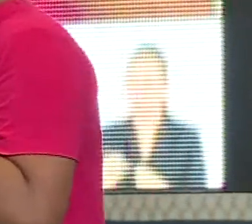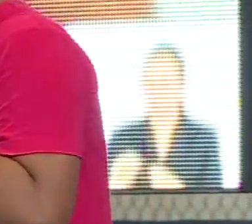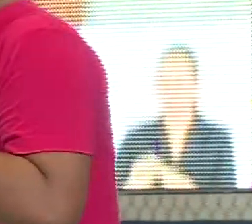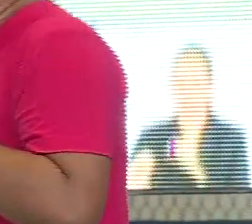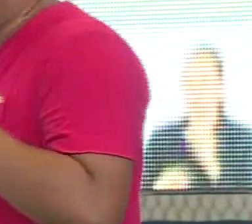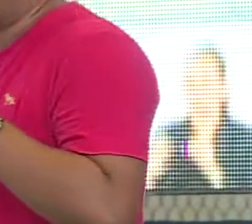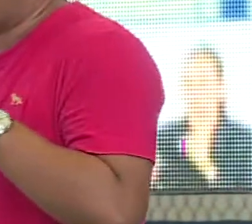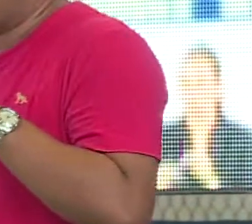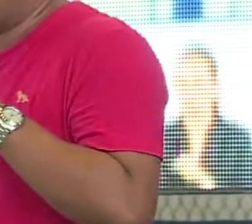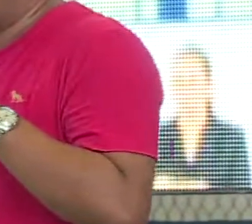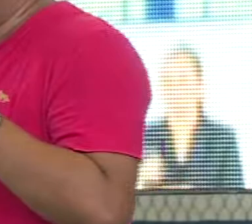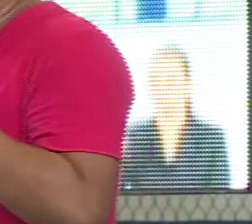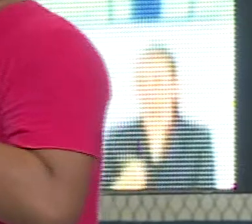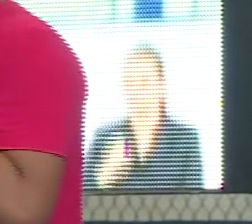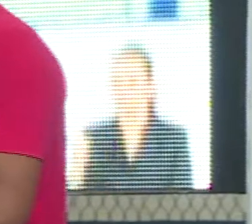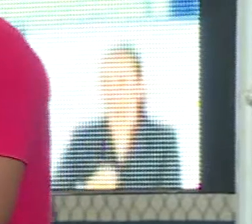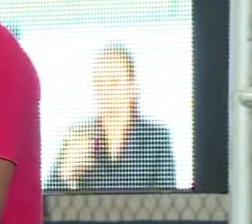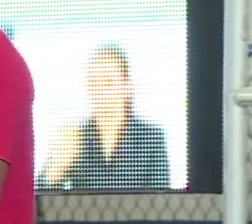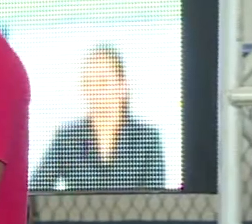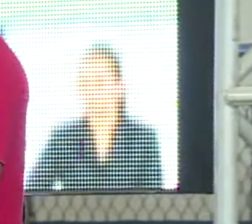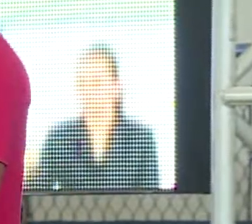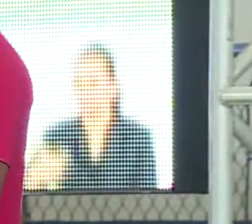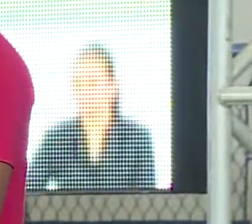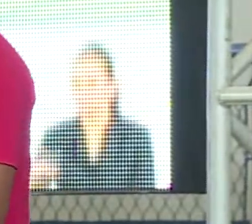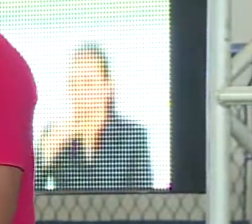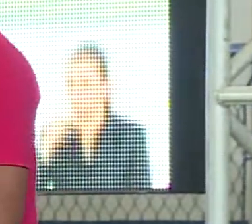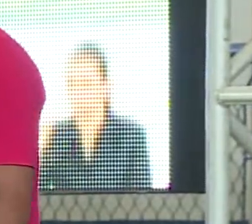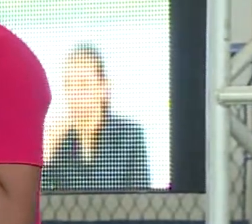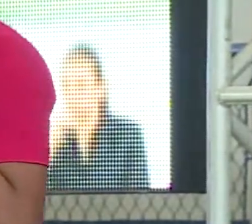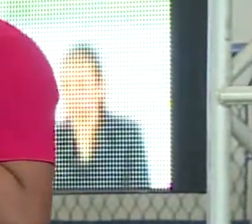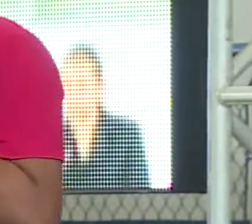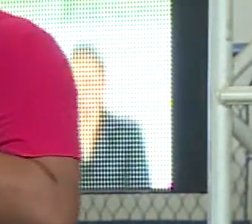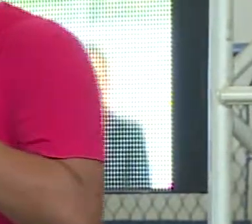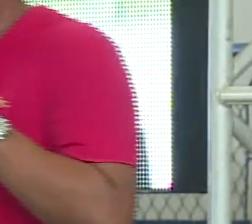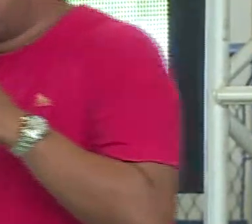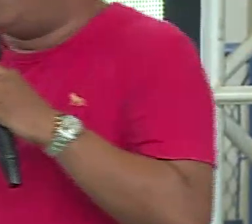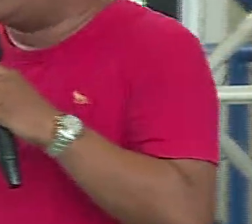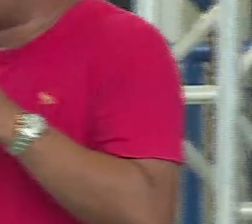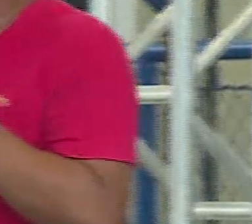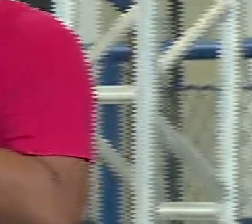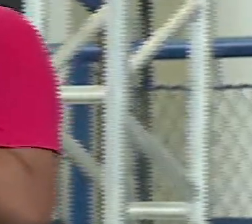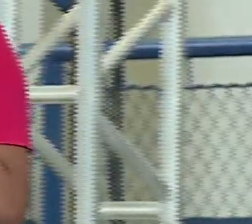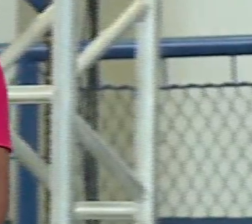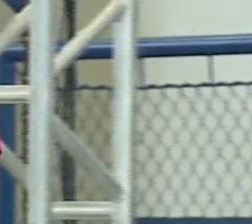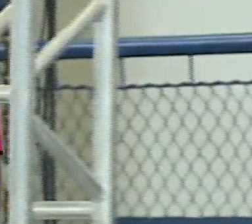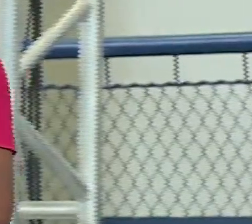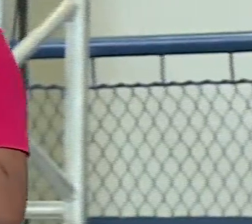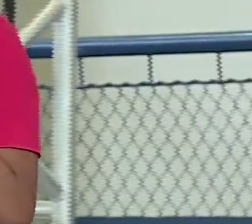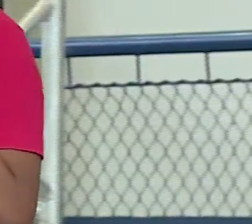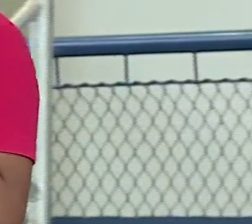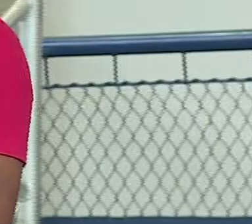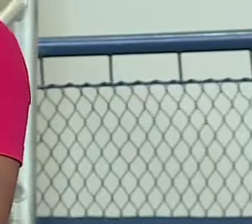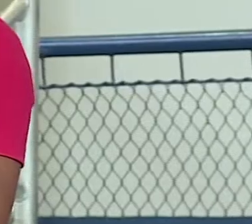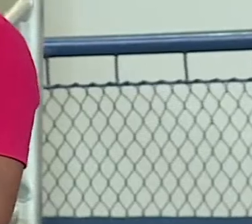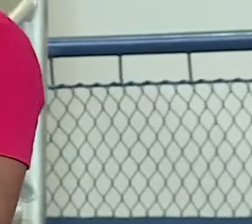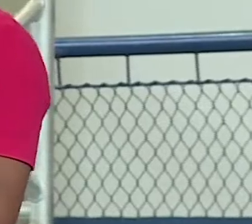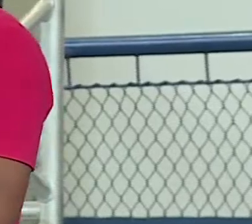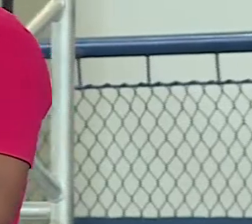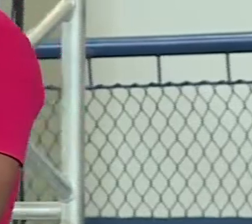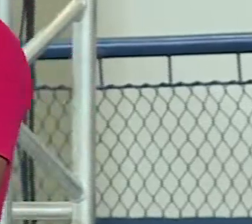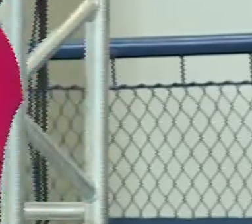o petróleo, um combustível fóssil. Principais combustíveis fósseis, quais são